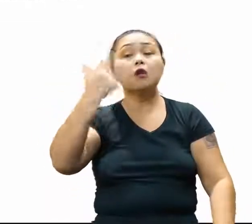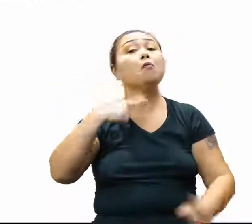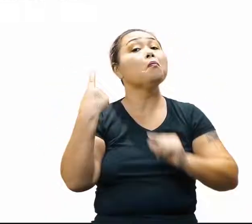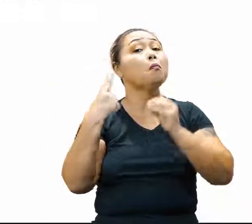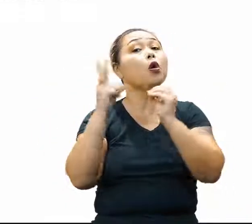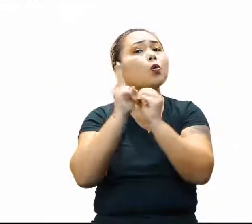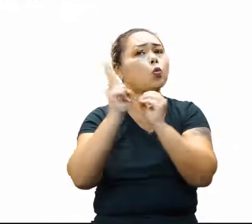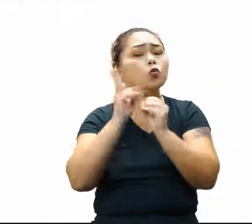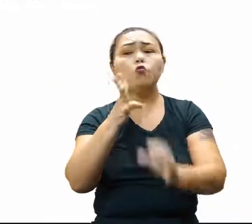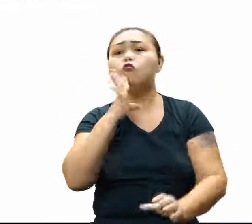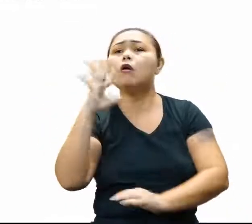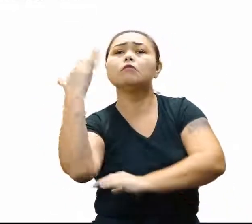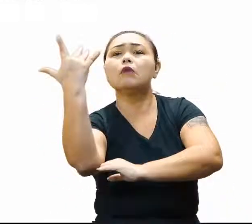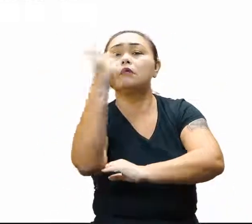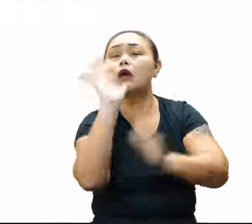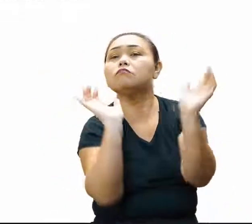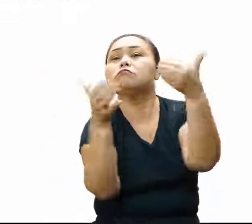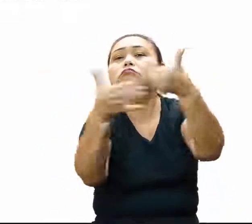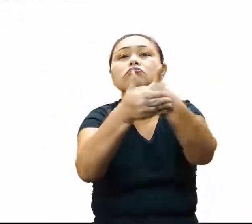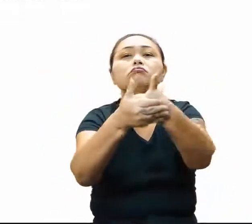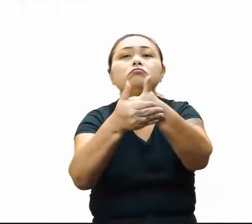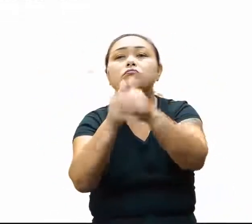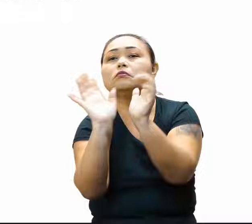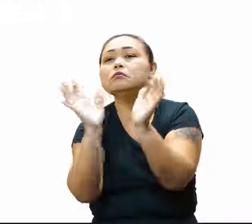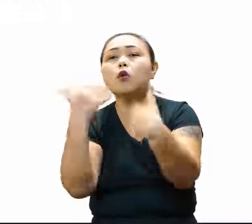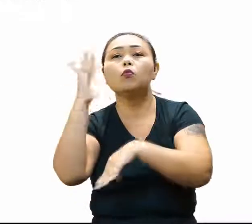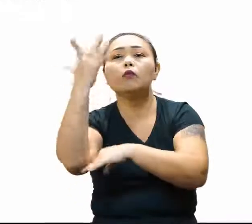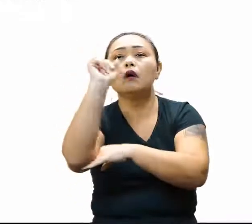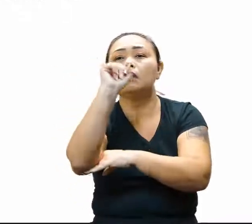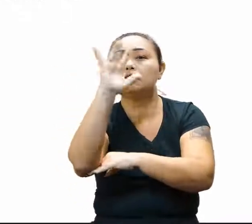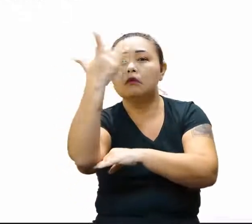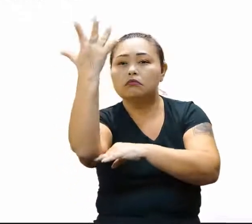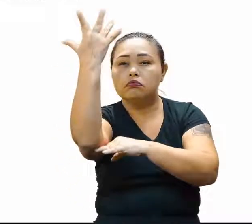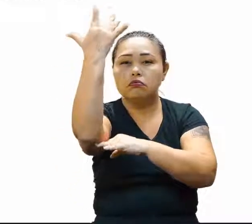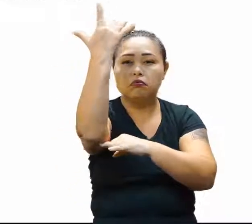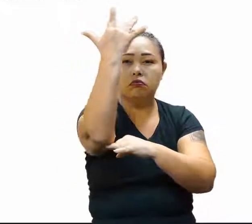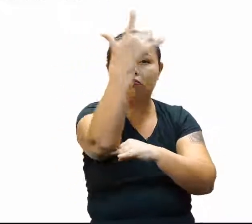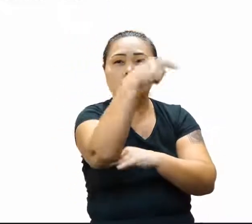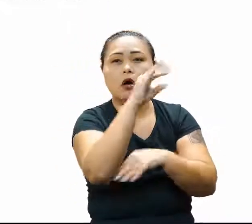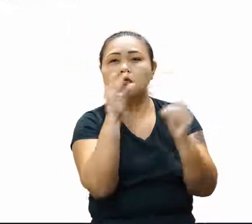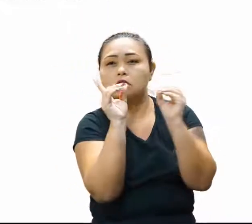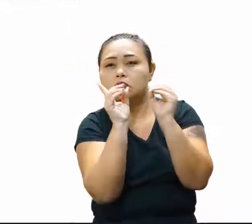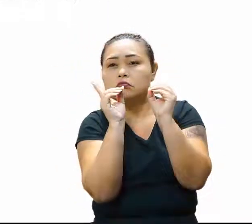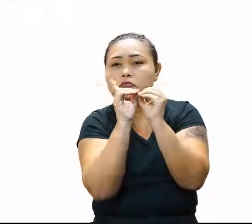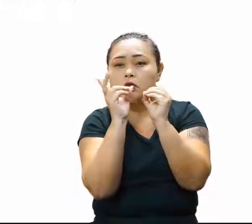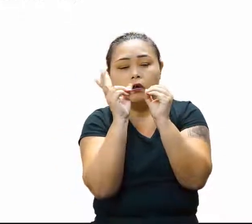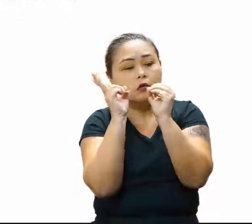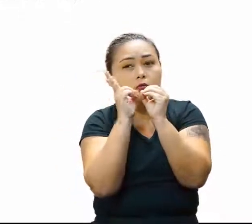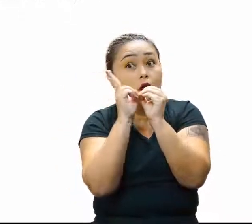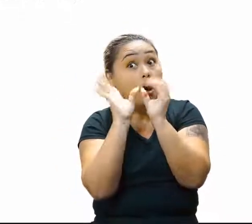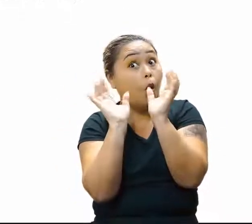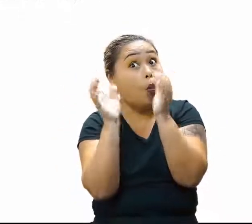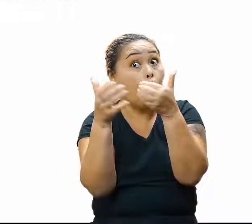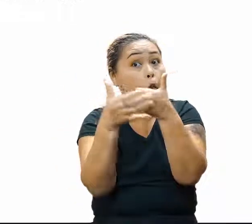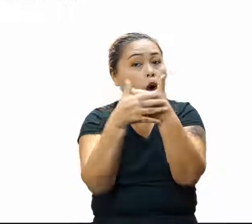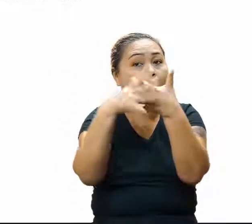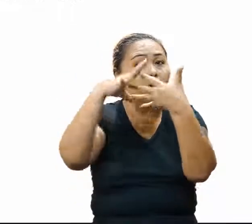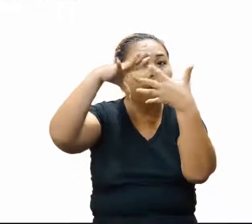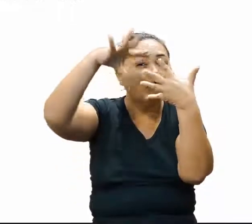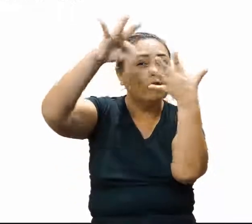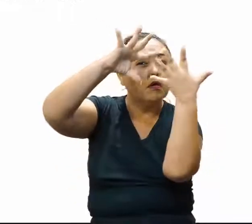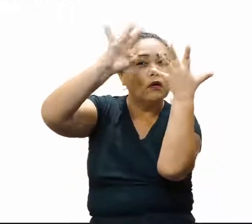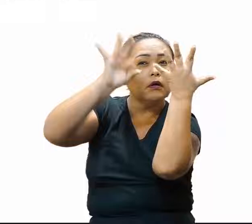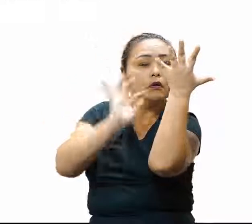floresta, ele está escondido. Se esconde entre as ramagens, né? As ramagens, entre as folhas, entre as